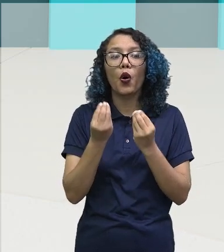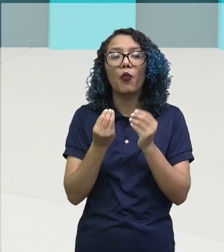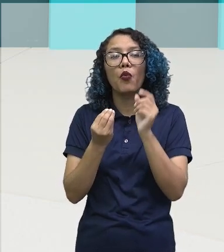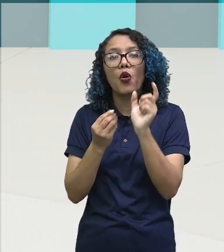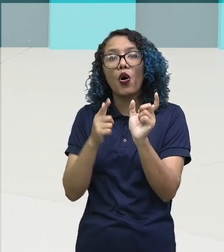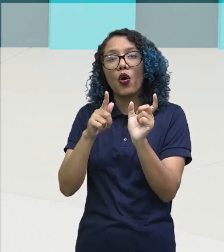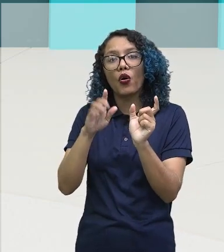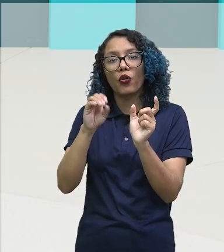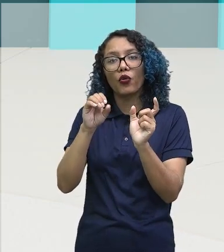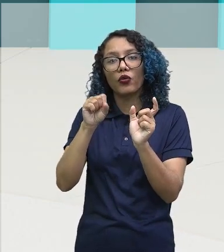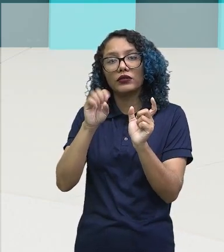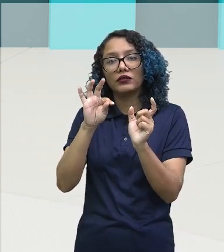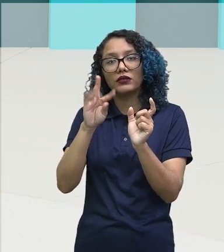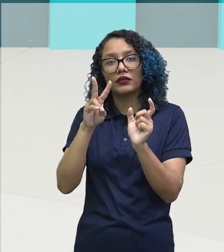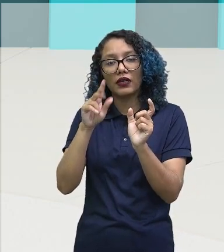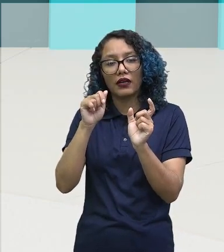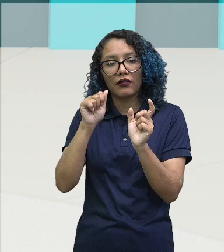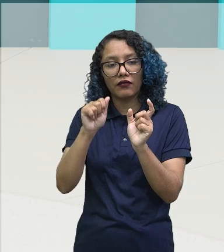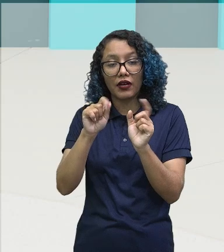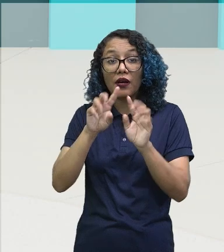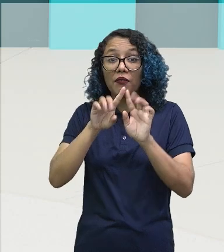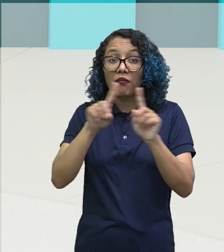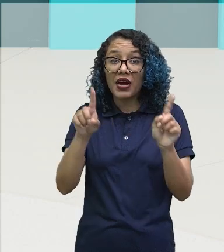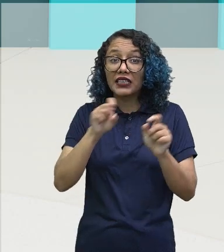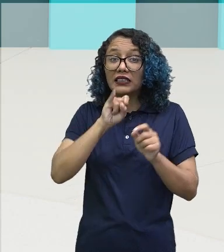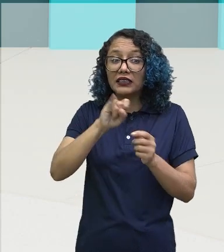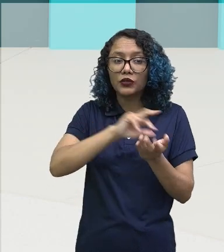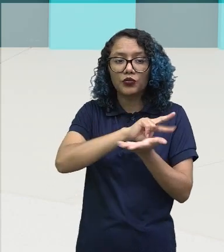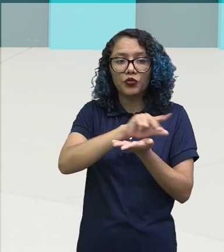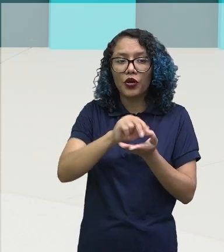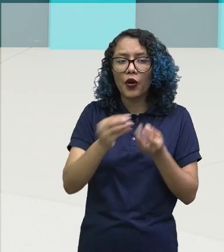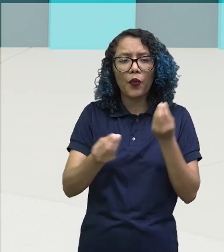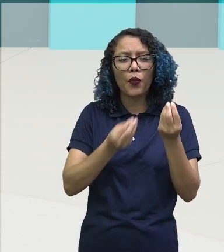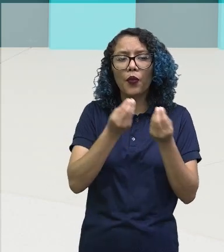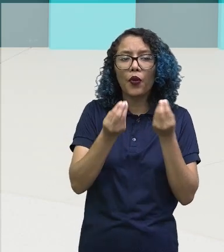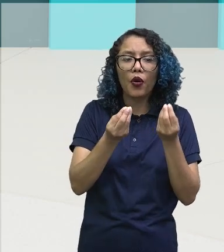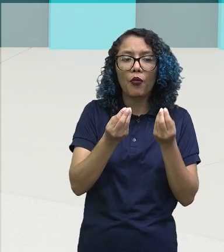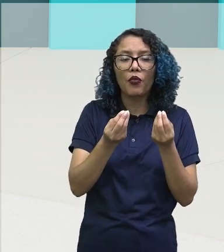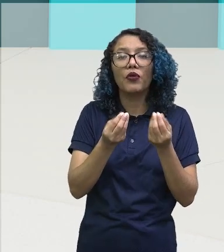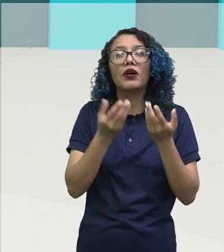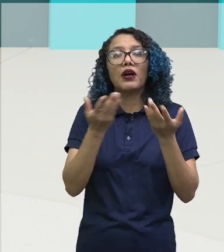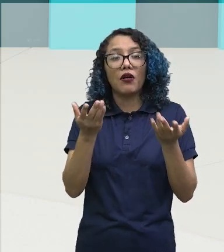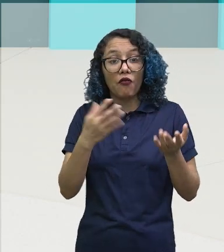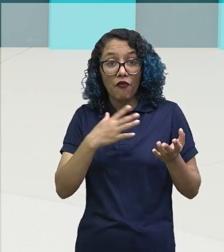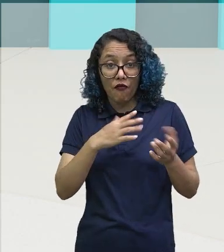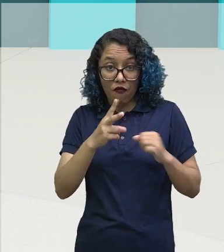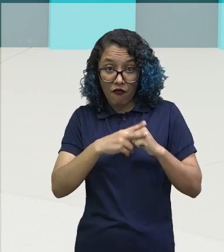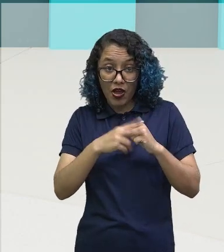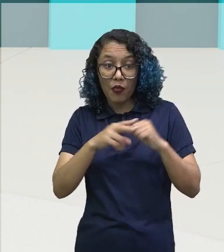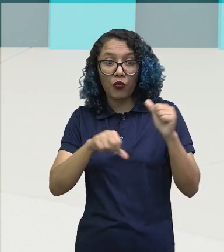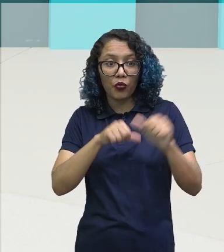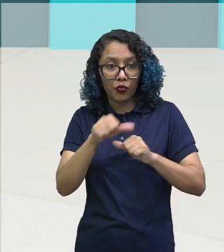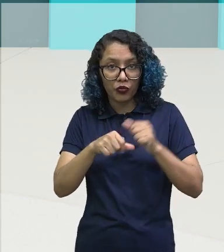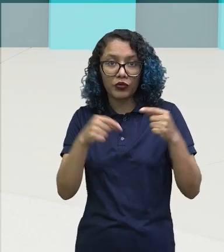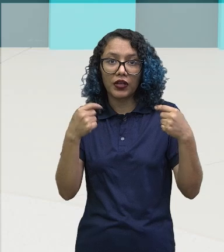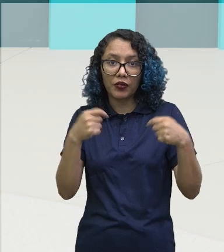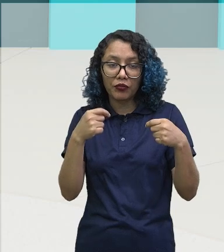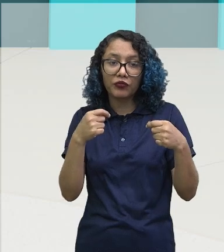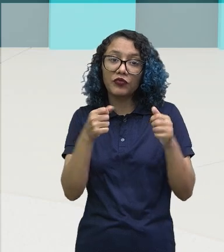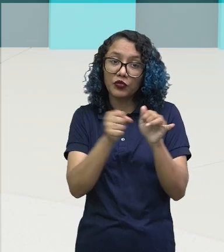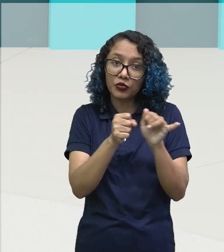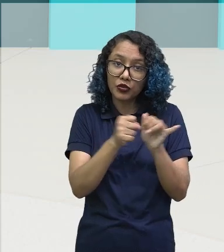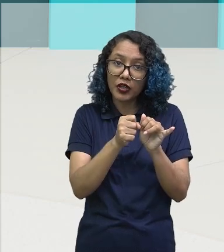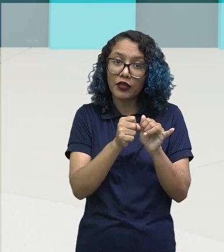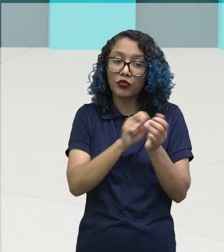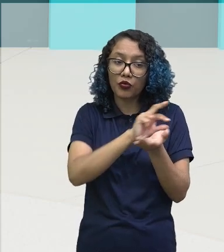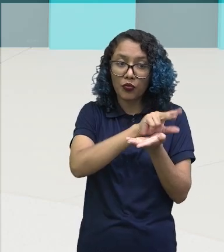se estiver no plural, eles gostavam daquele seu jeito carinhoso de ser. Logo, o sujeito está no plural, o